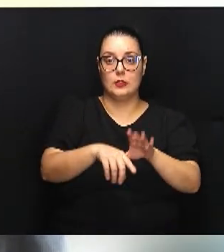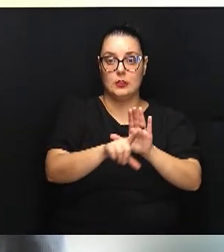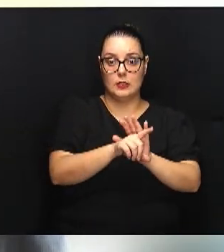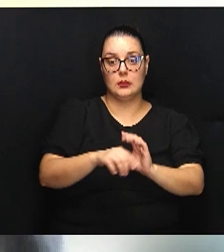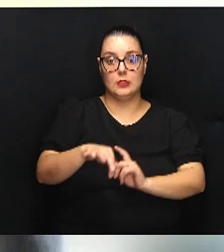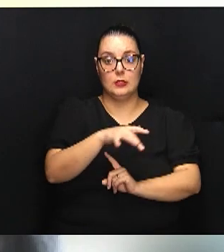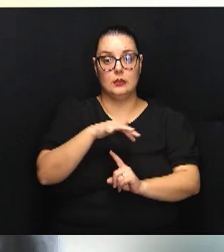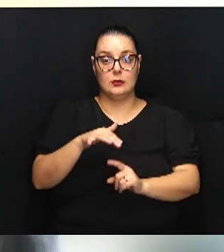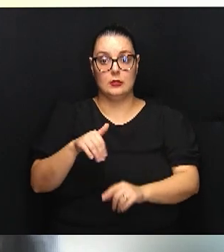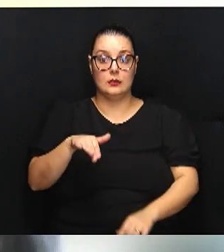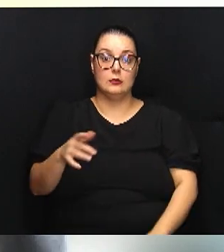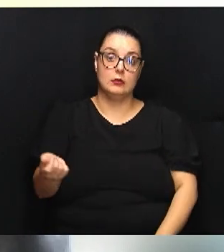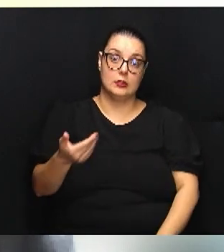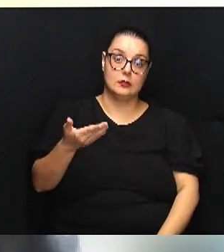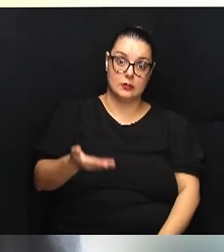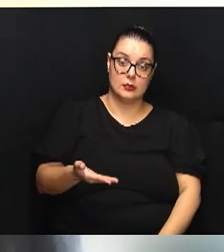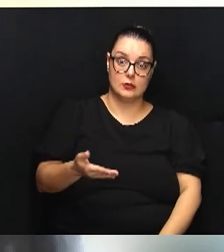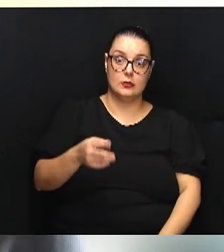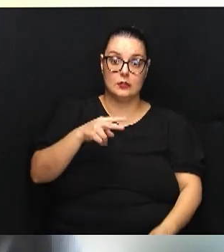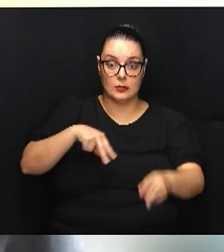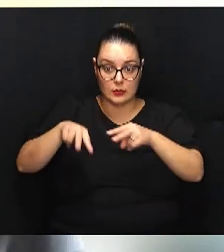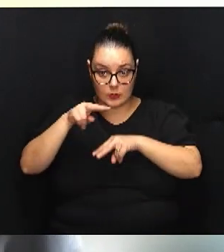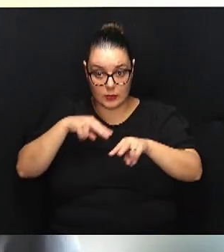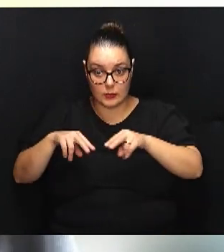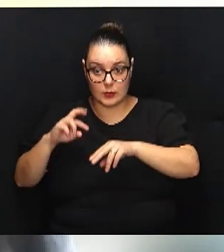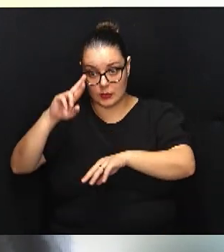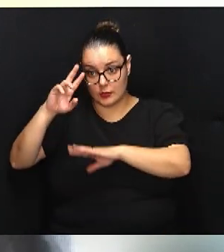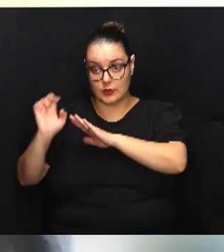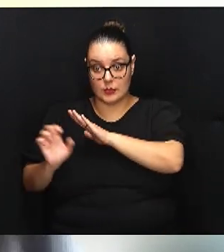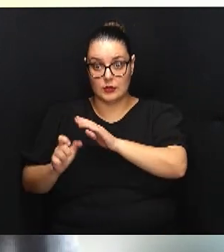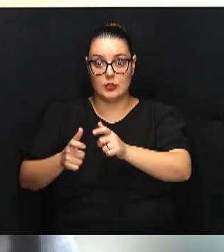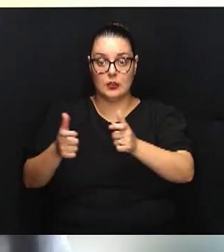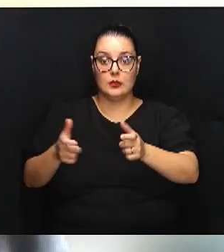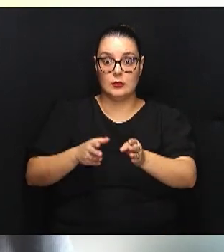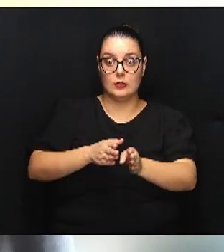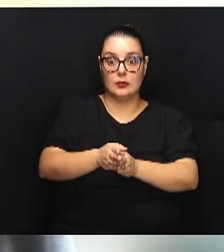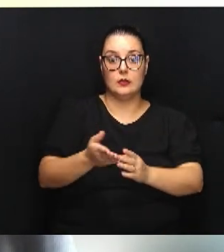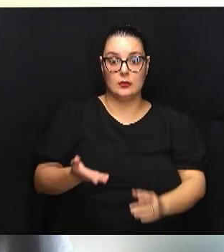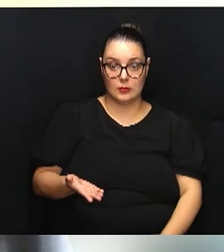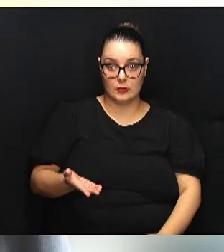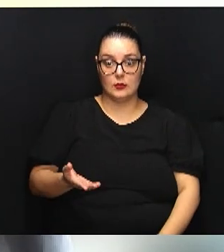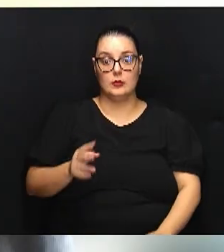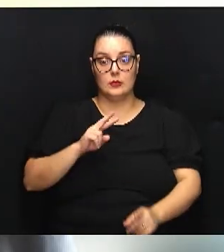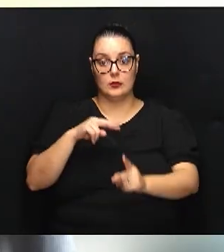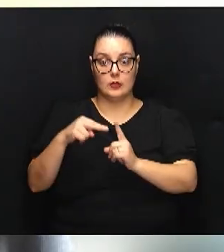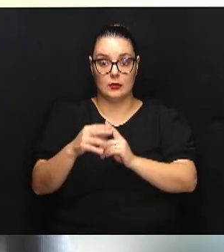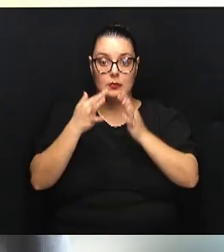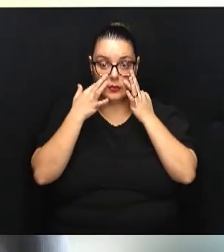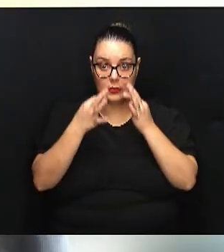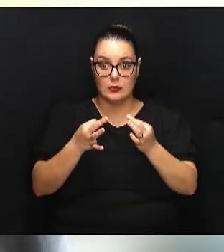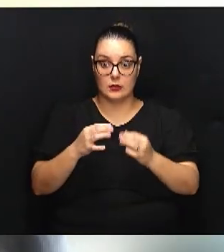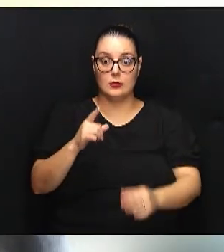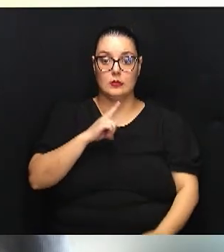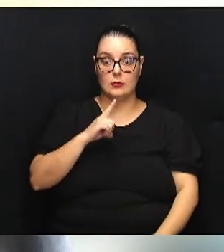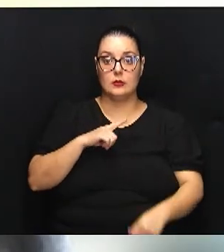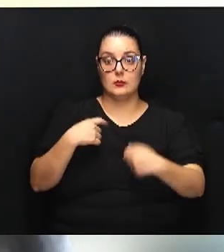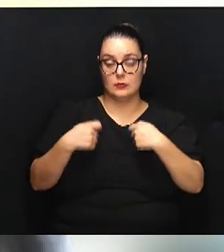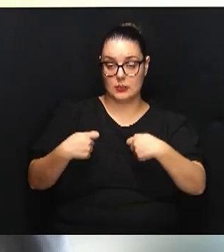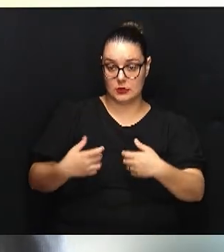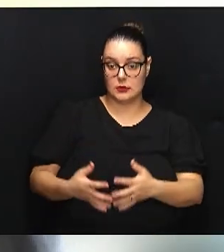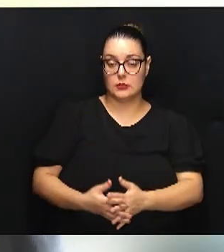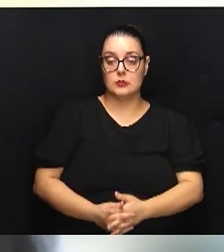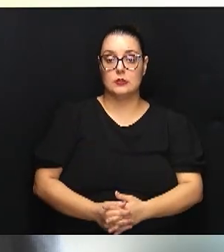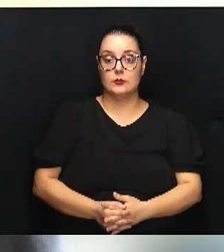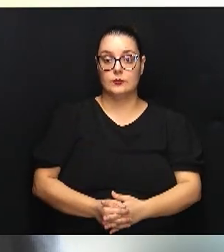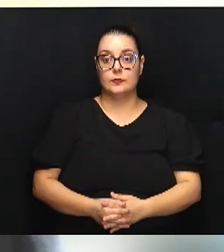disposto na legislação ambiental. E mais do que isso, do ponto de vista empresarial, a grande recomendação e o grande ponto de